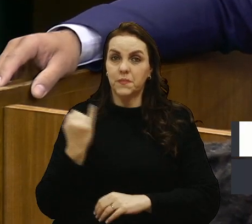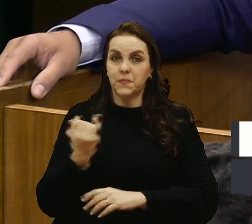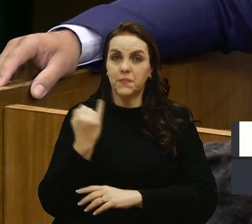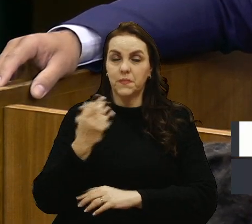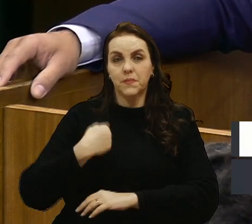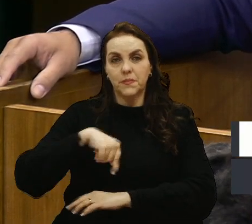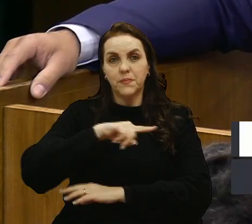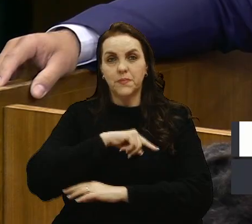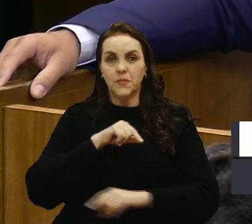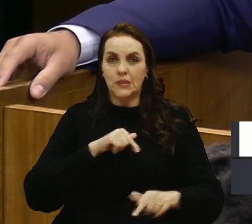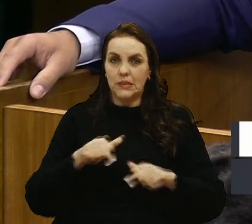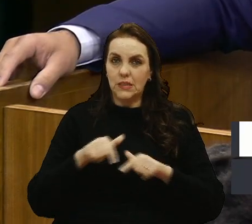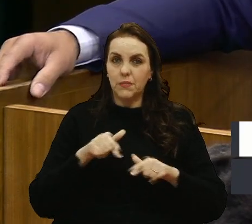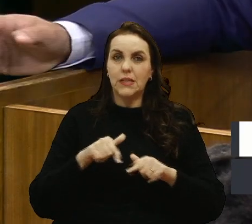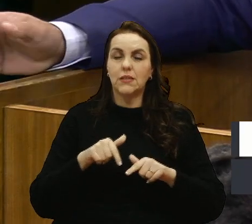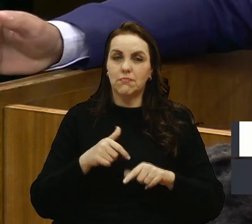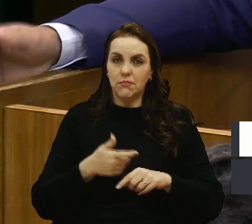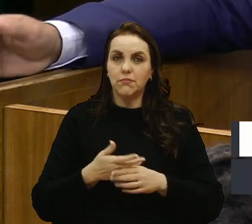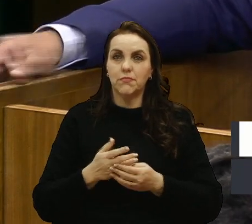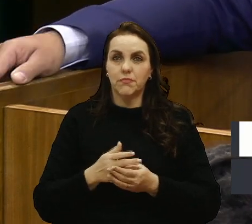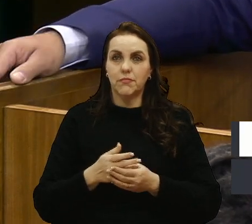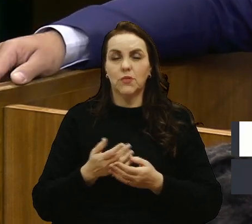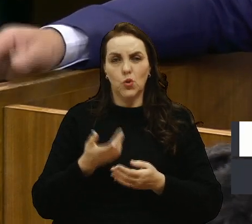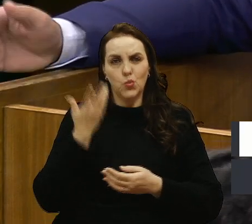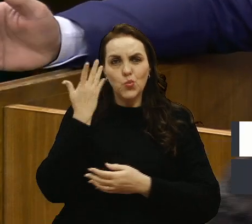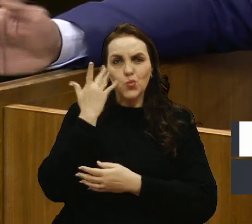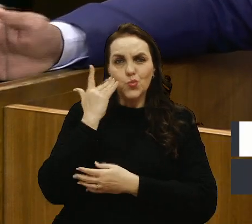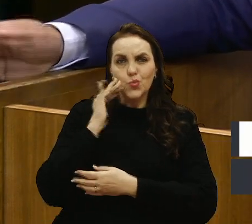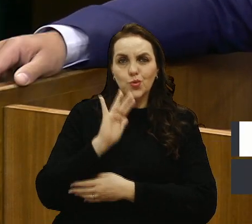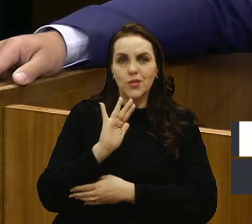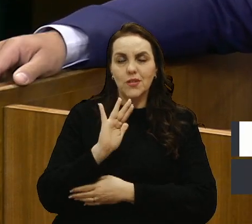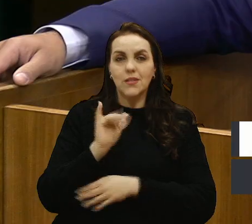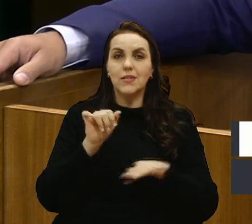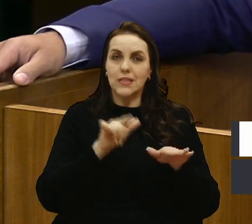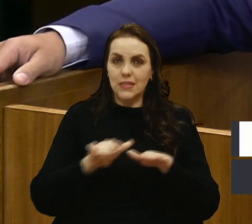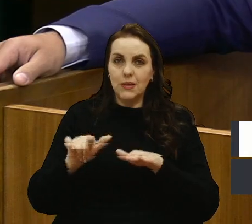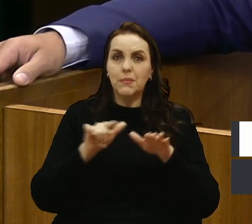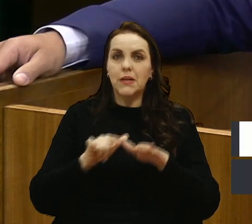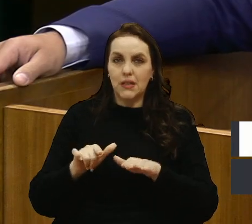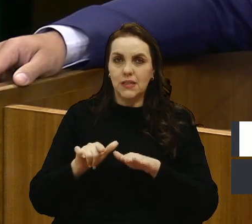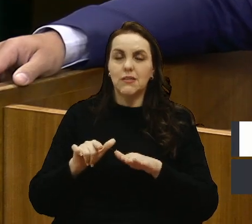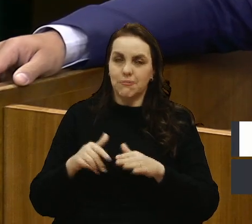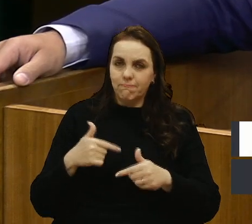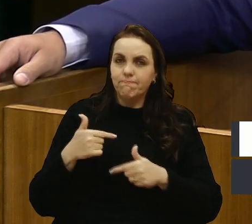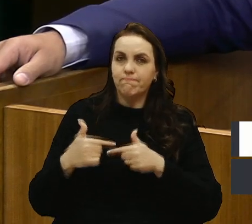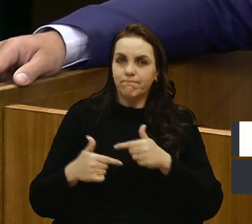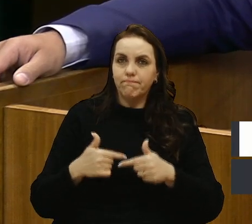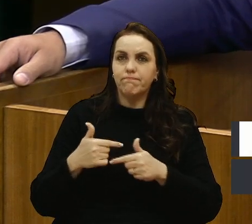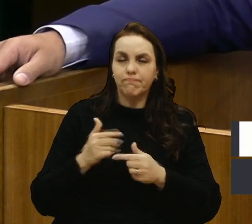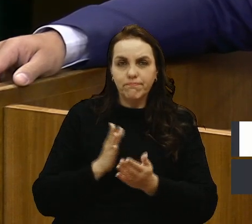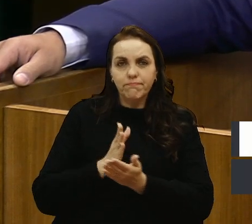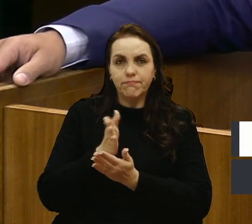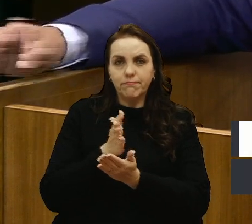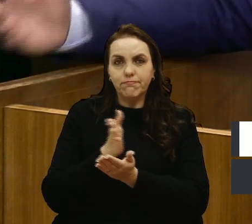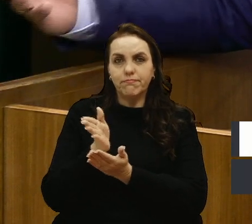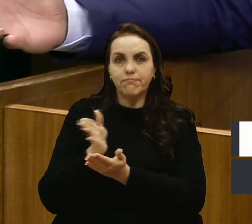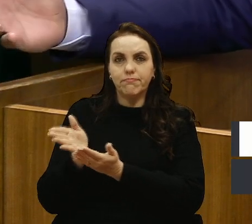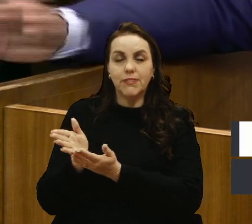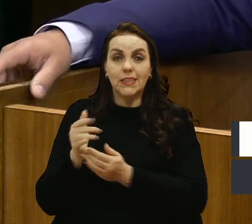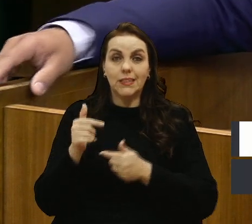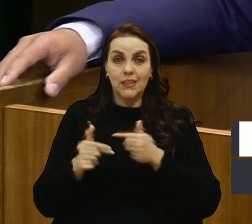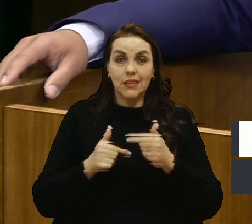muito forte, né, nos últimos dias, nas últimas semanas, indo a campo, fazendo um